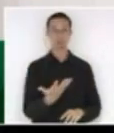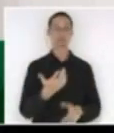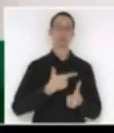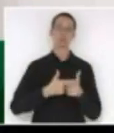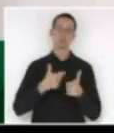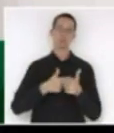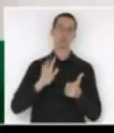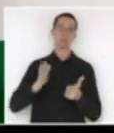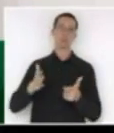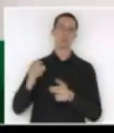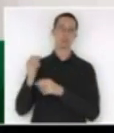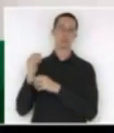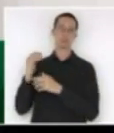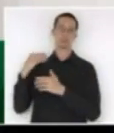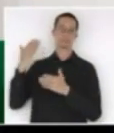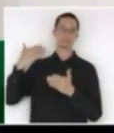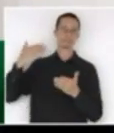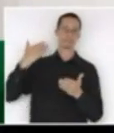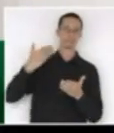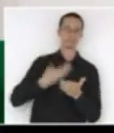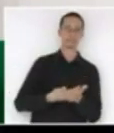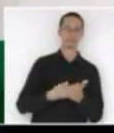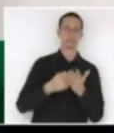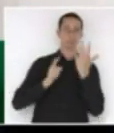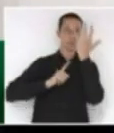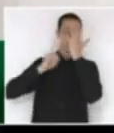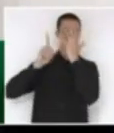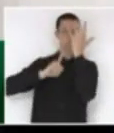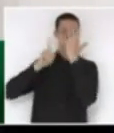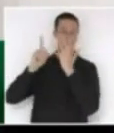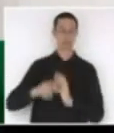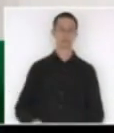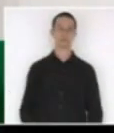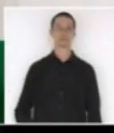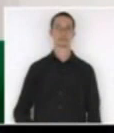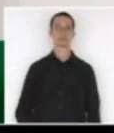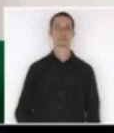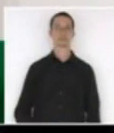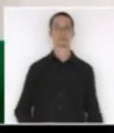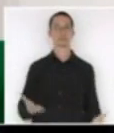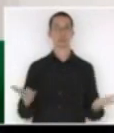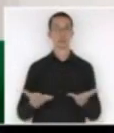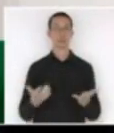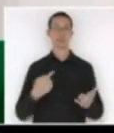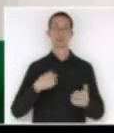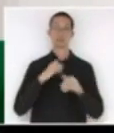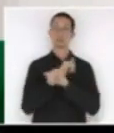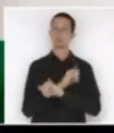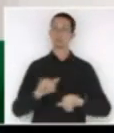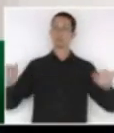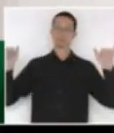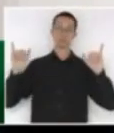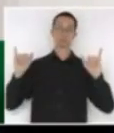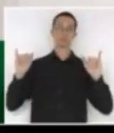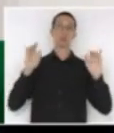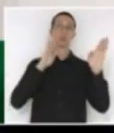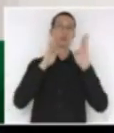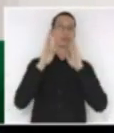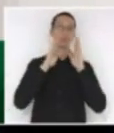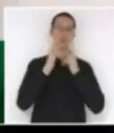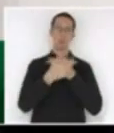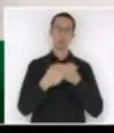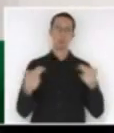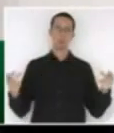fevereiro. Eu dizia hoje, inclusive, nas redes sociais, que estou me sentindo um pouco como Dom Quixote, né, contra